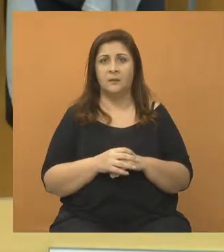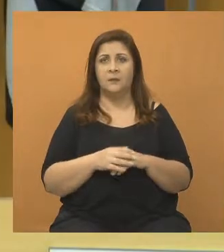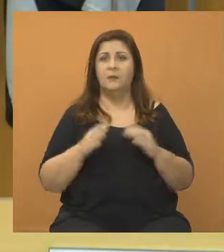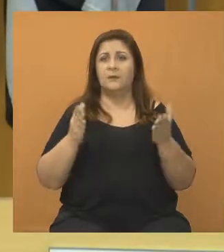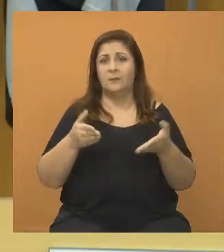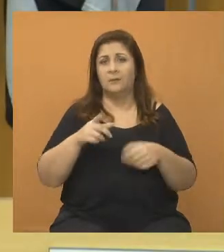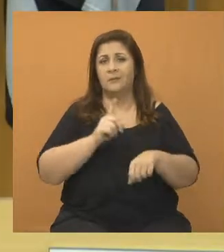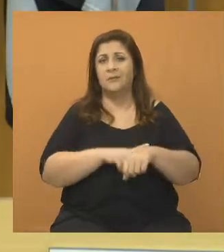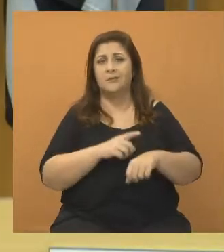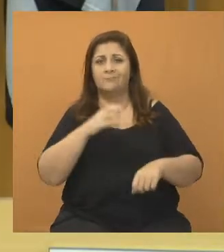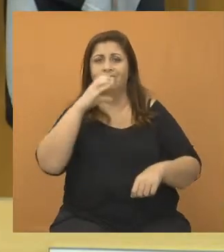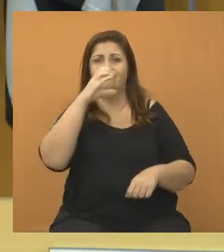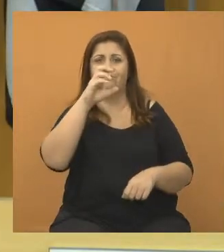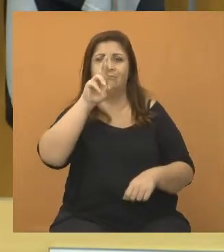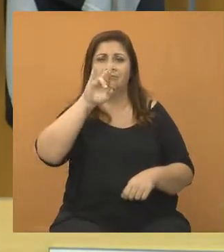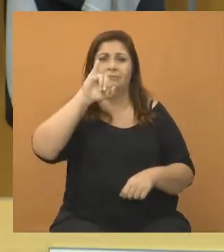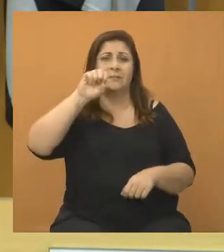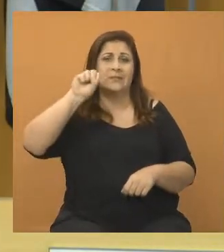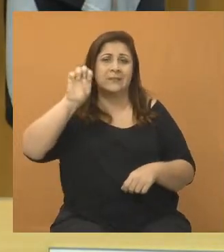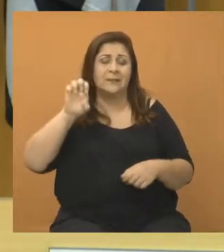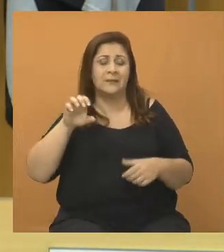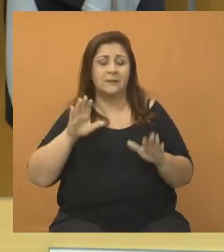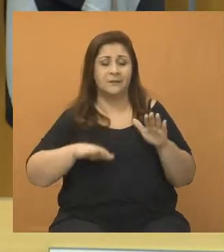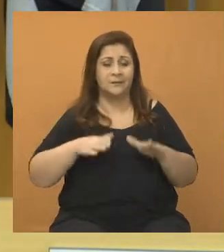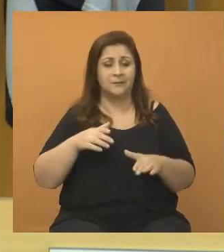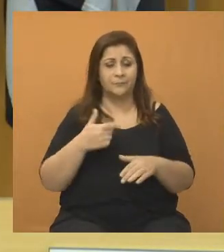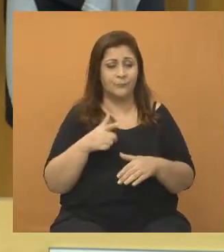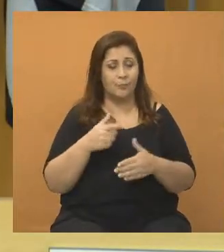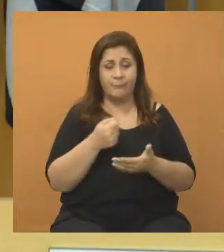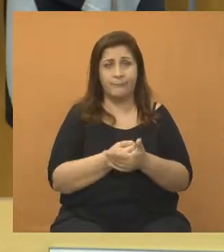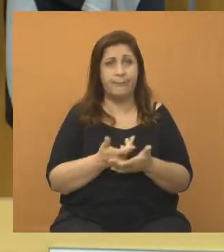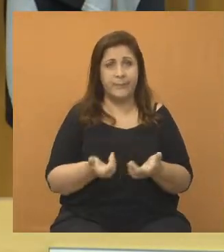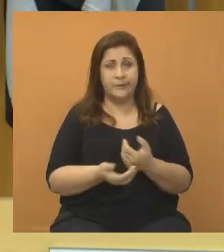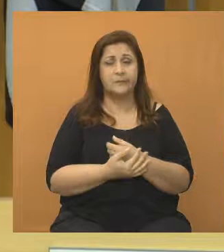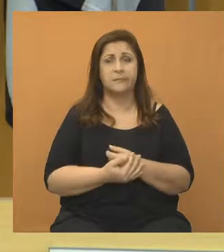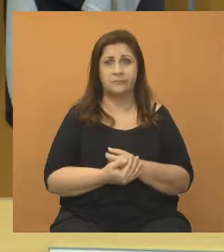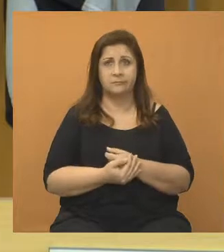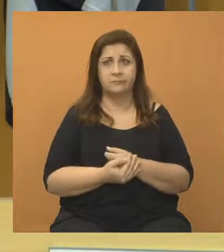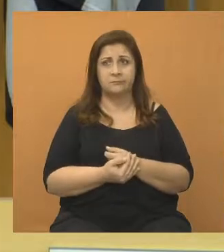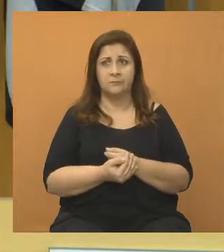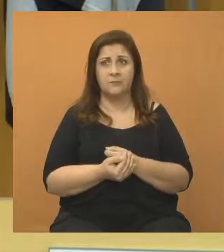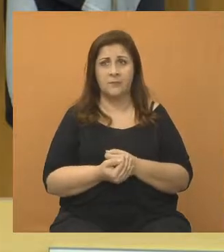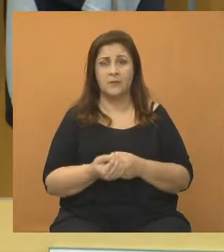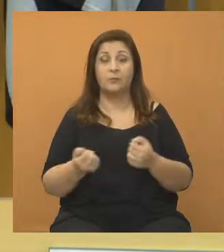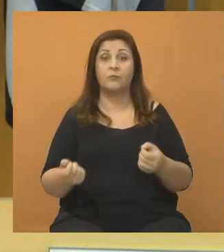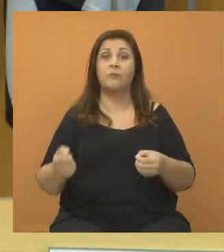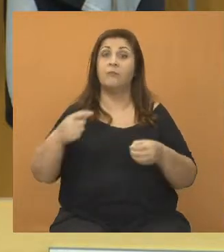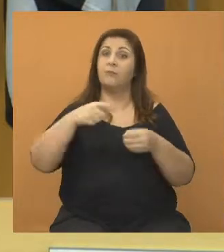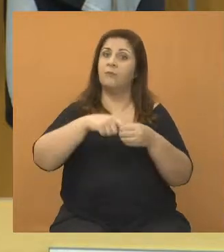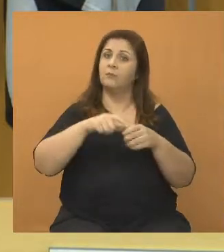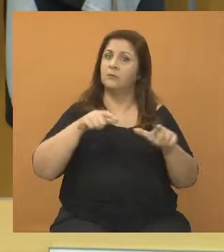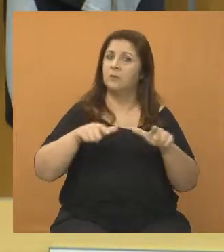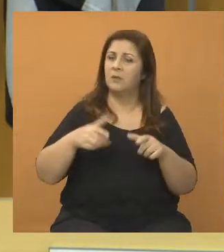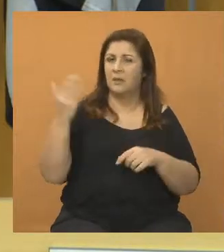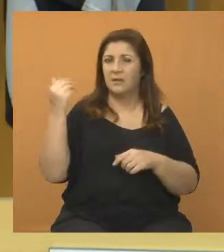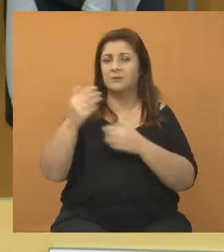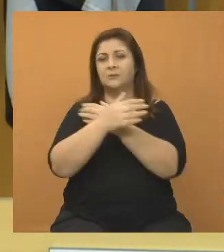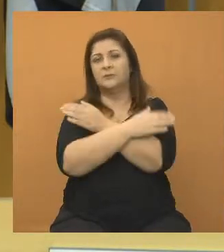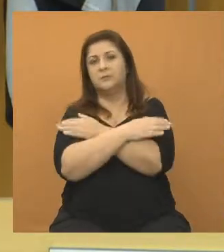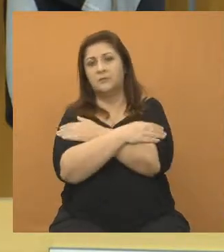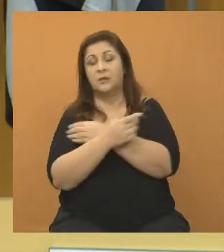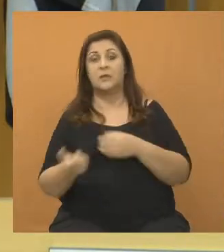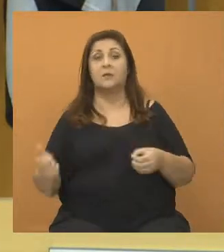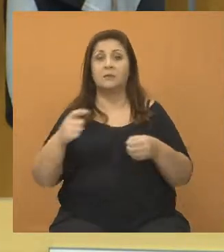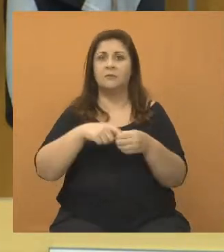de crise, né? As pessoas acabam deixando de pagar os impostos e quando você tem uma retomada de emprego, né, as pessoas voltam a trabalhar, elas